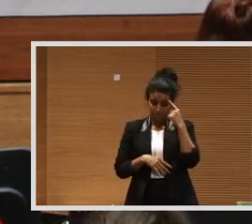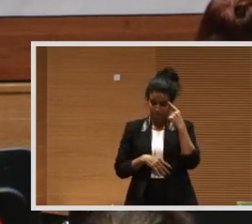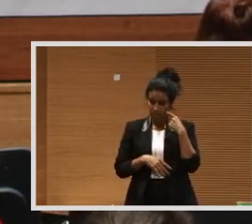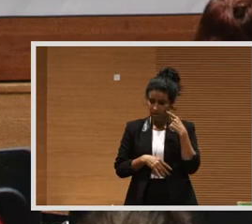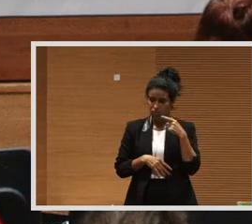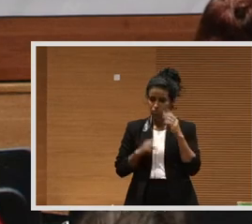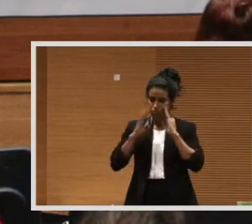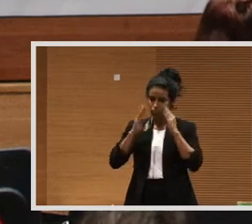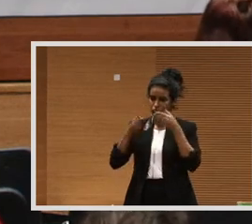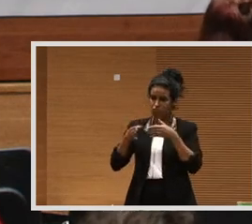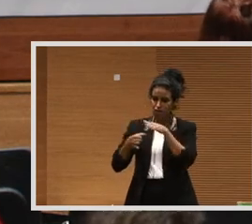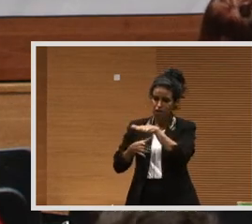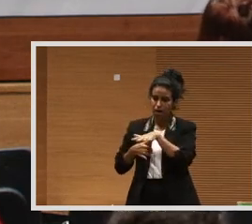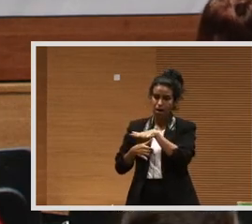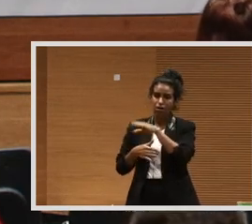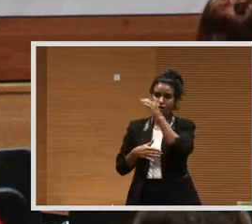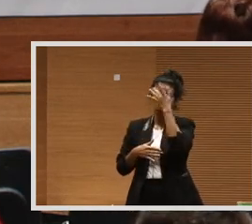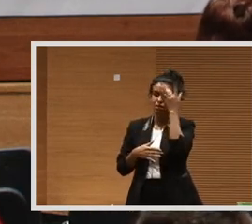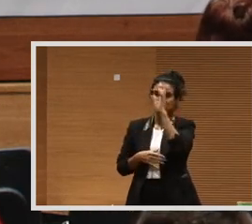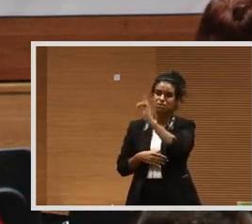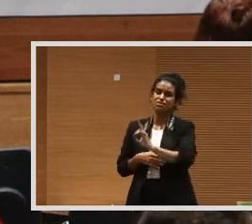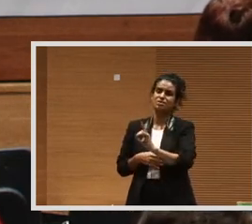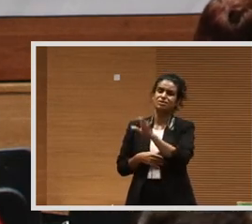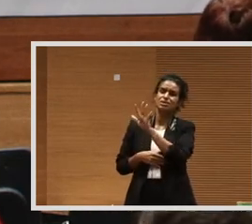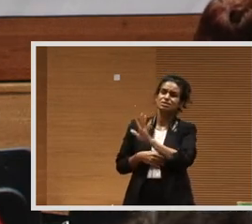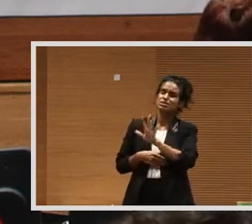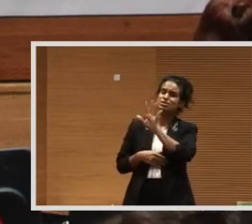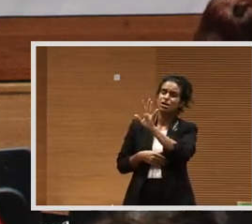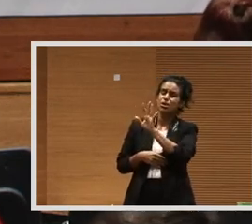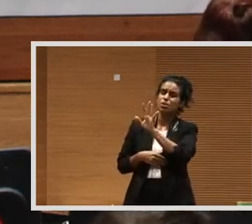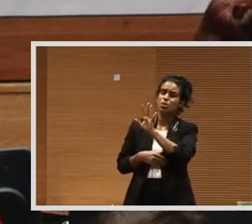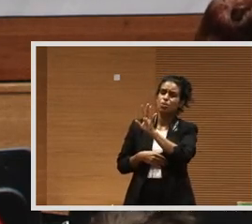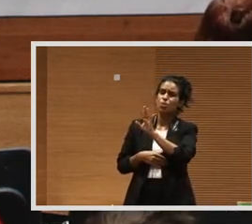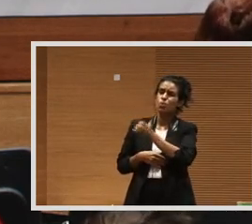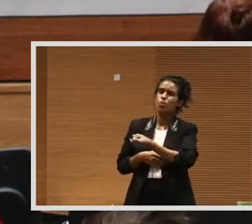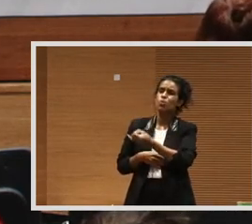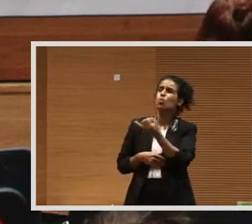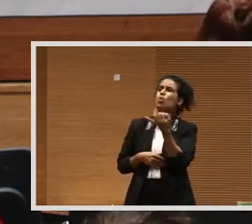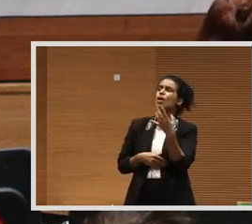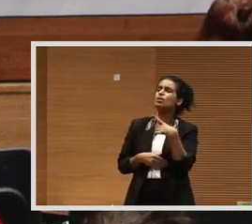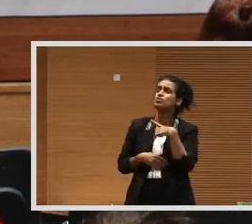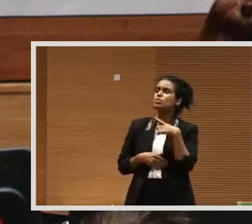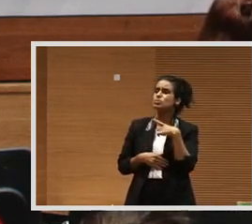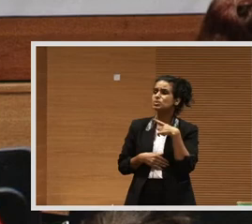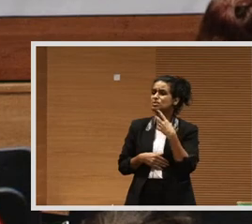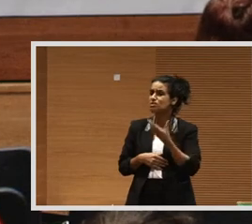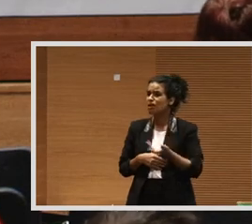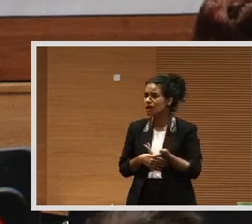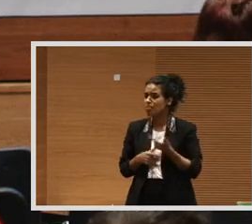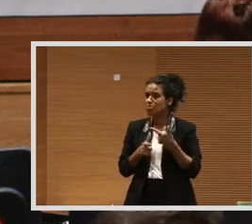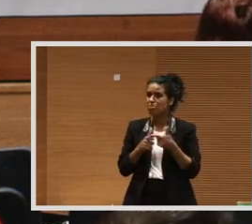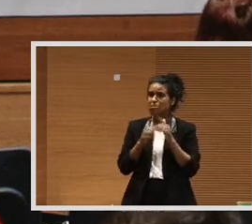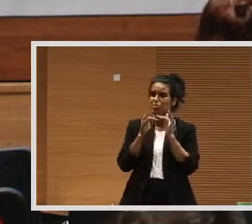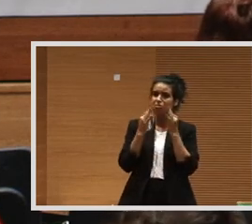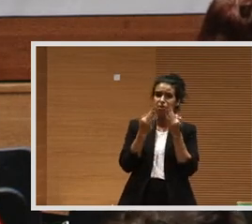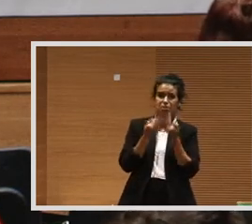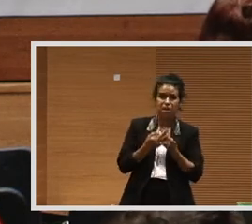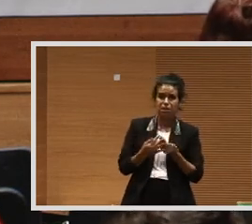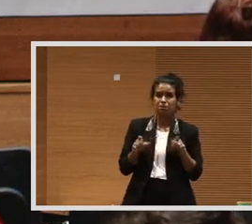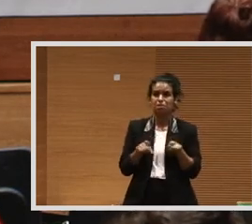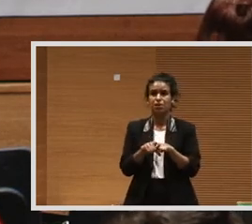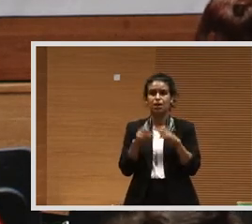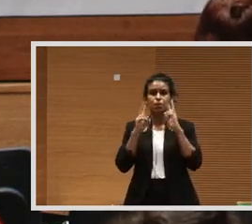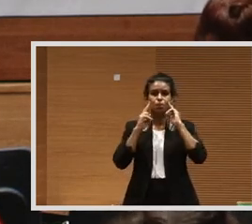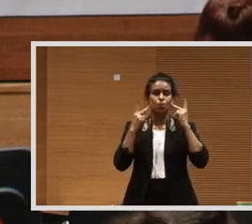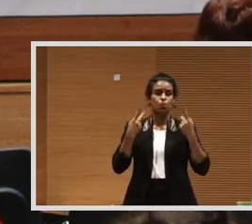público, né? E a pessoa com deficiência aí, no geral, o quanto que se tem na questão familiar e essa questão humana, né?